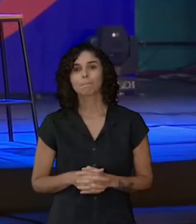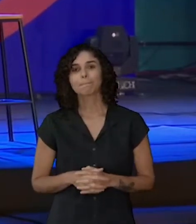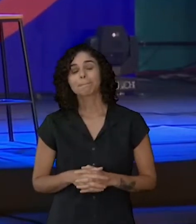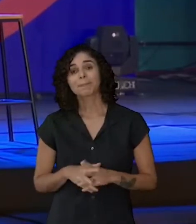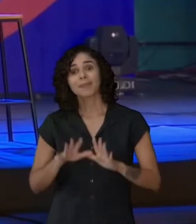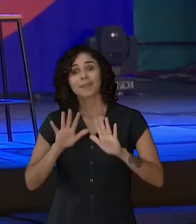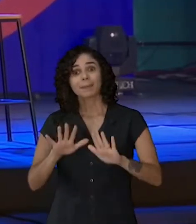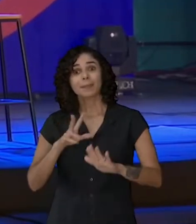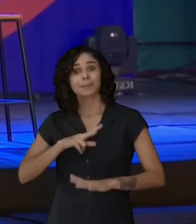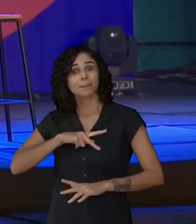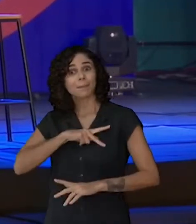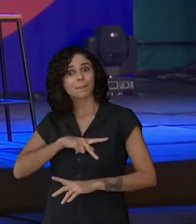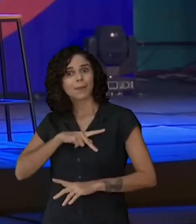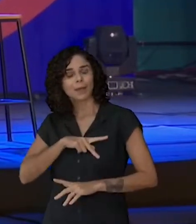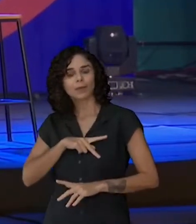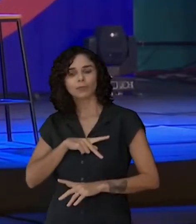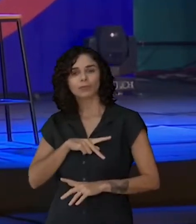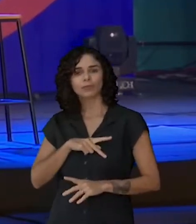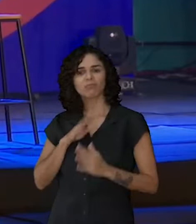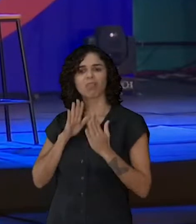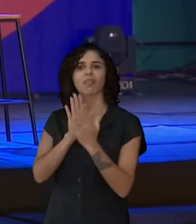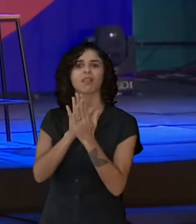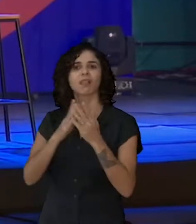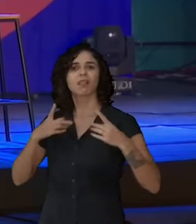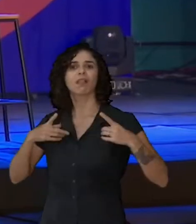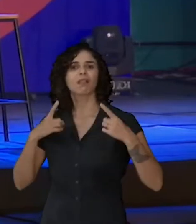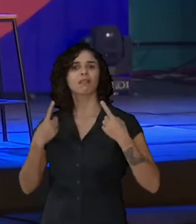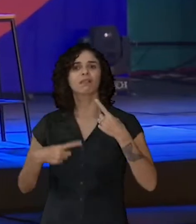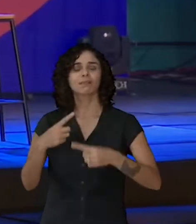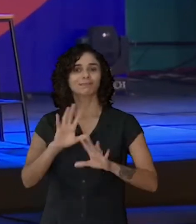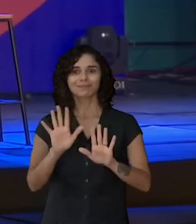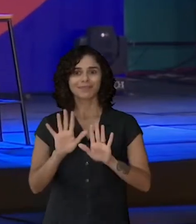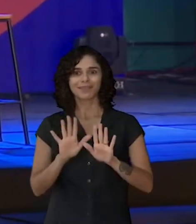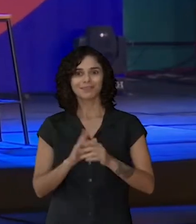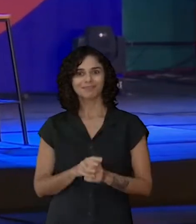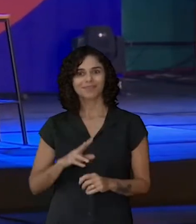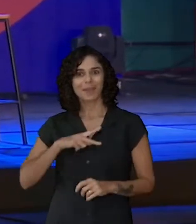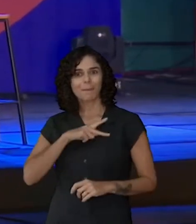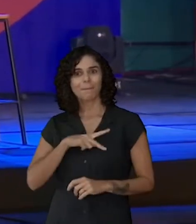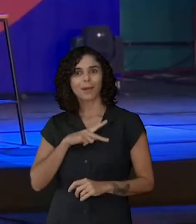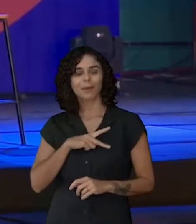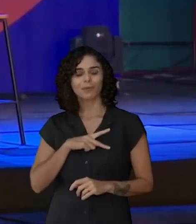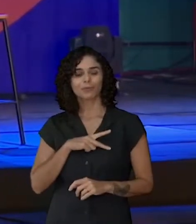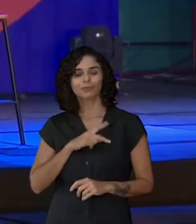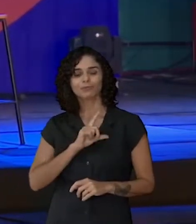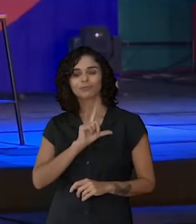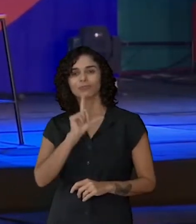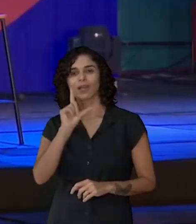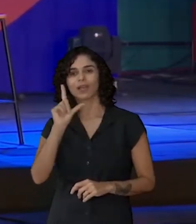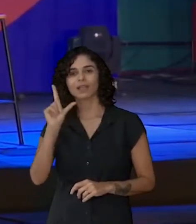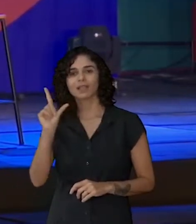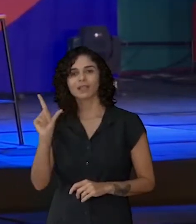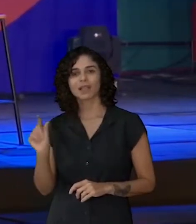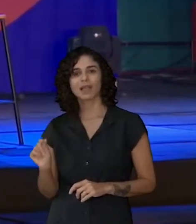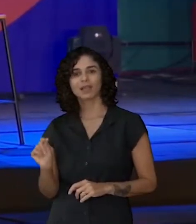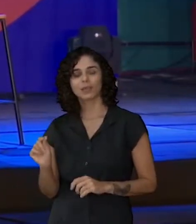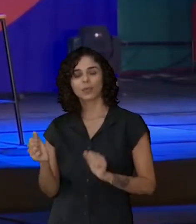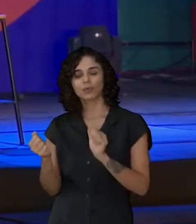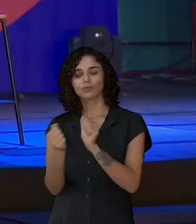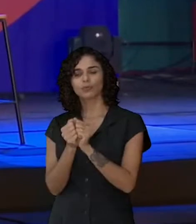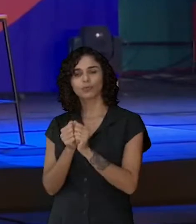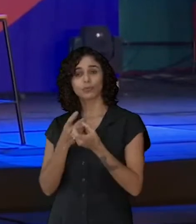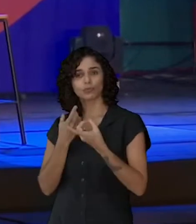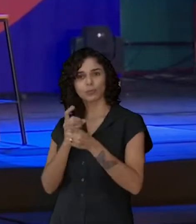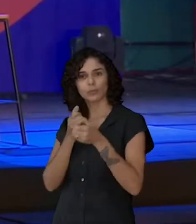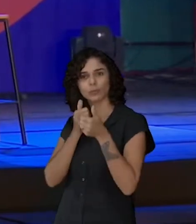Então, Paulo não entrou em conflito. Veja o texto. Ele deixou a sinagoga e levou consigo os